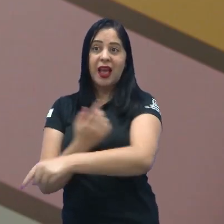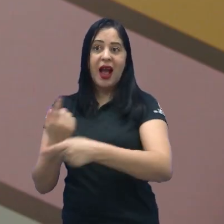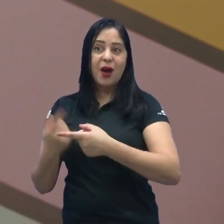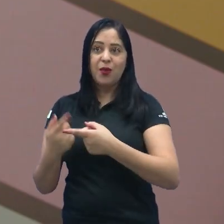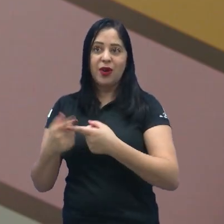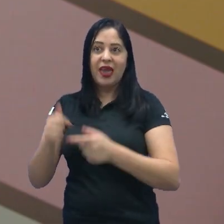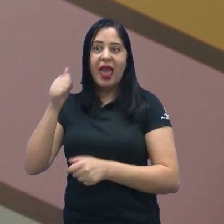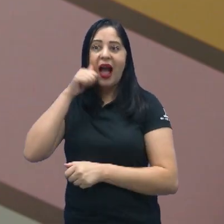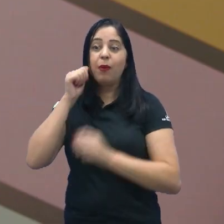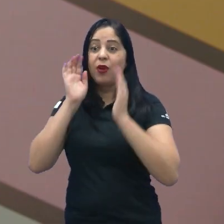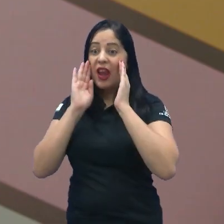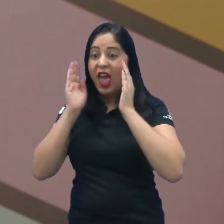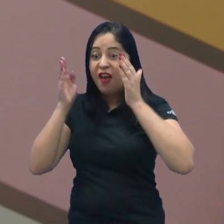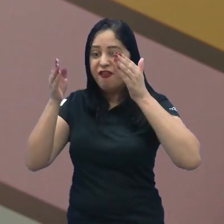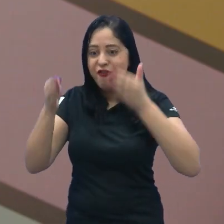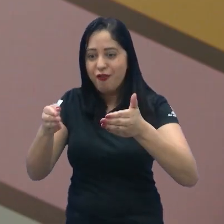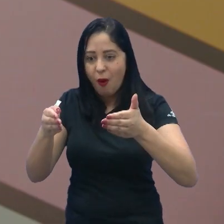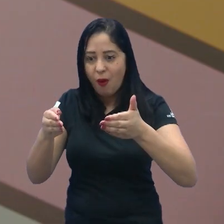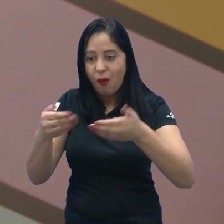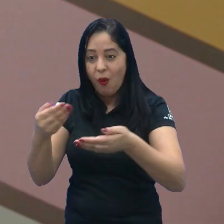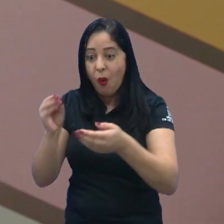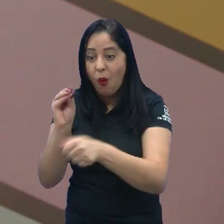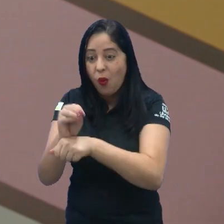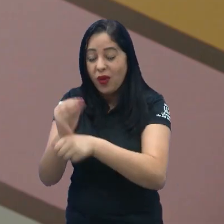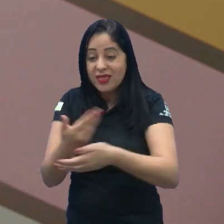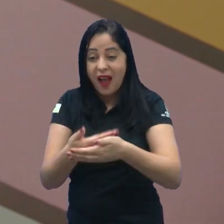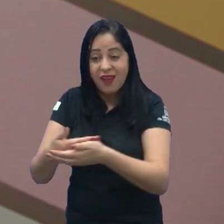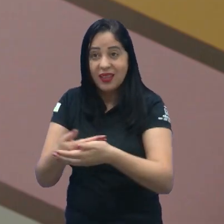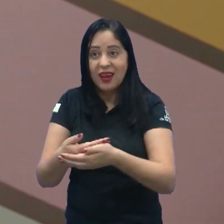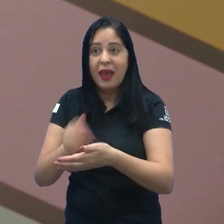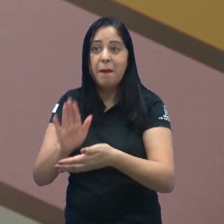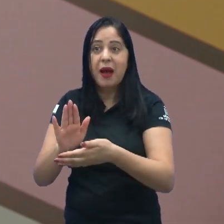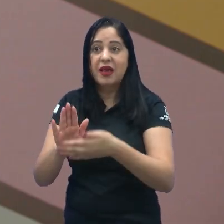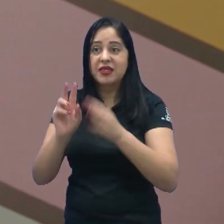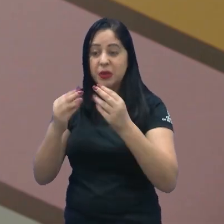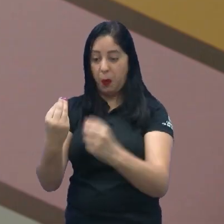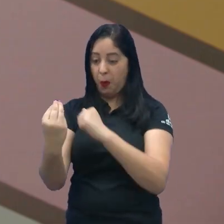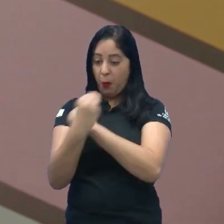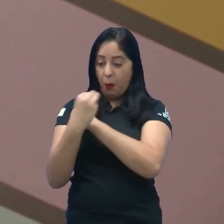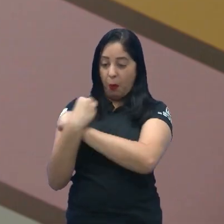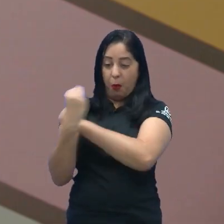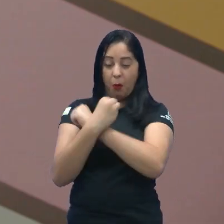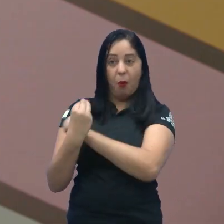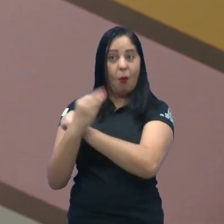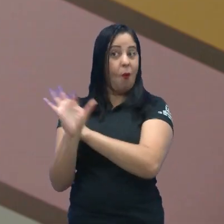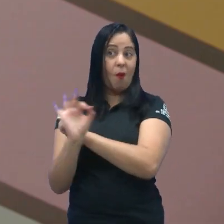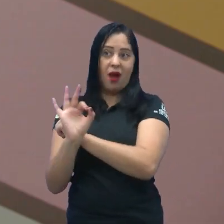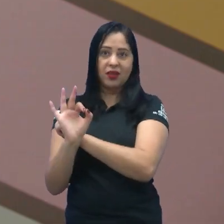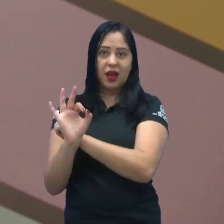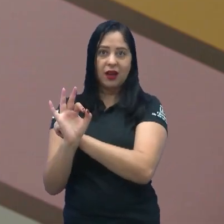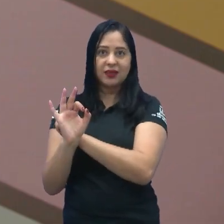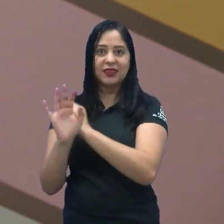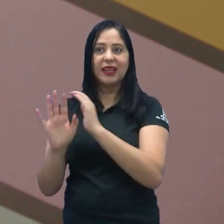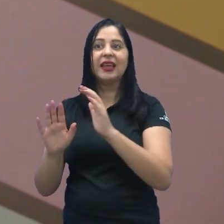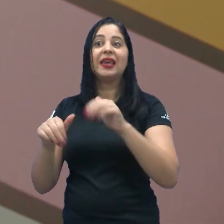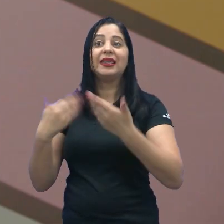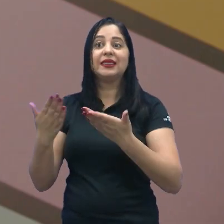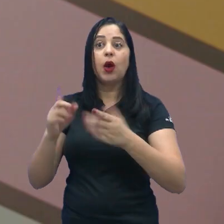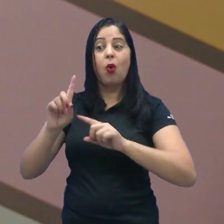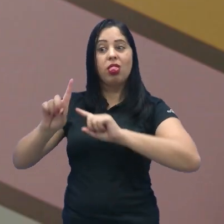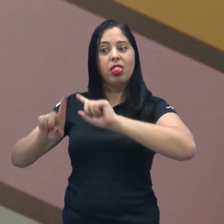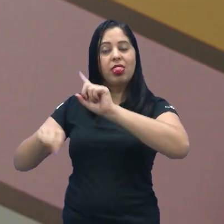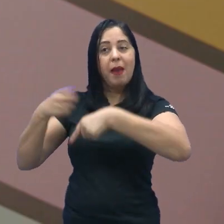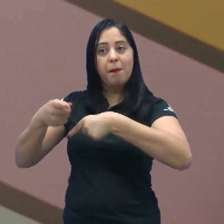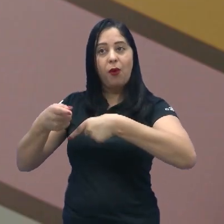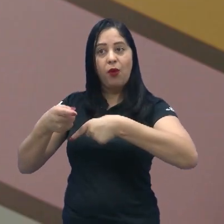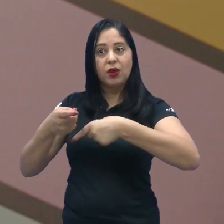acontecer e muitas vezes ela não olha para si, né, para as próprias emoções. Então, quando nasce esse bebê, nasce também